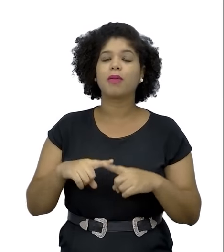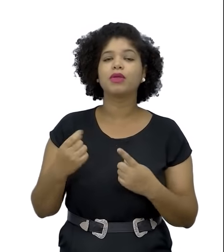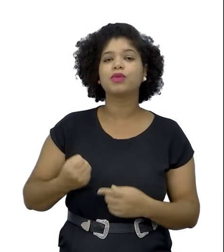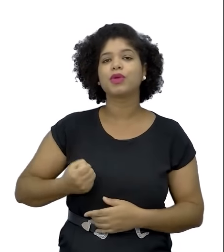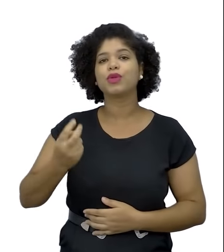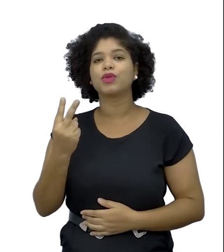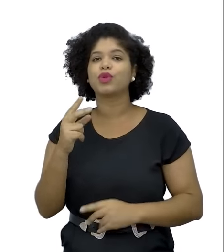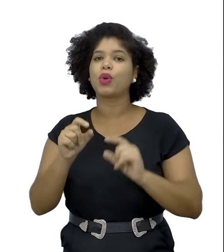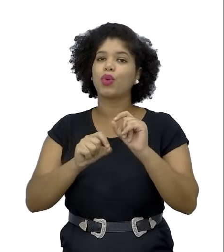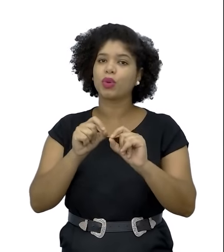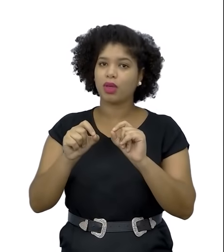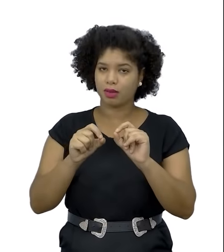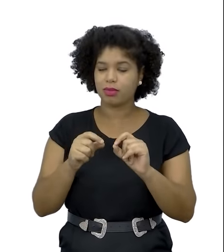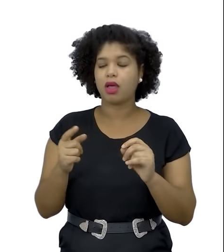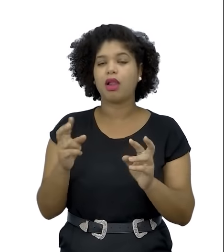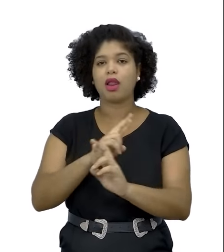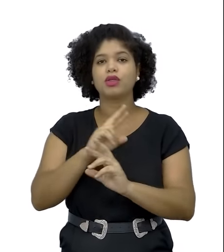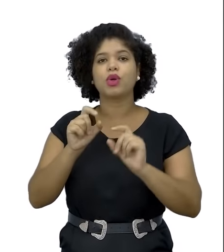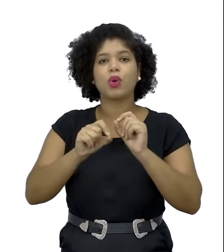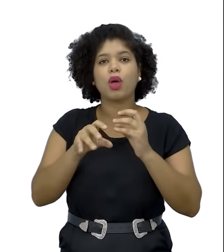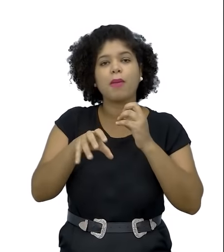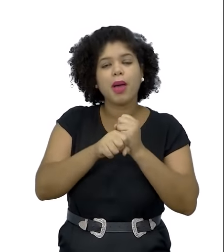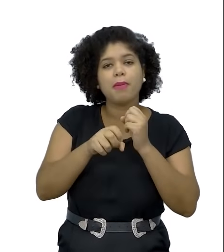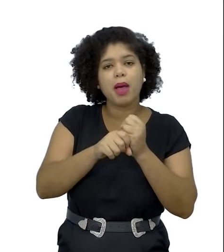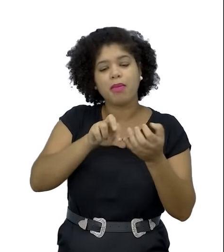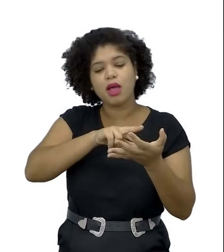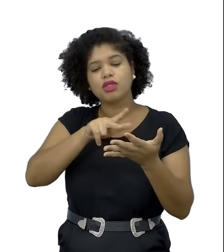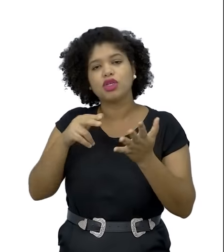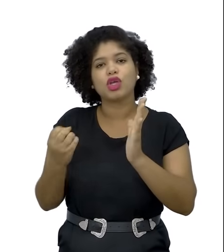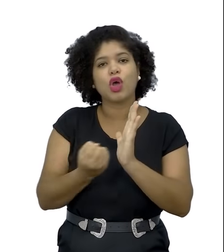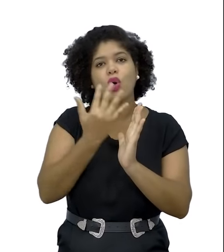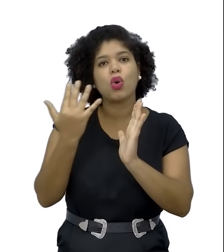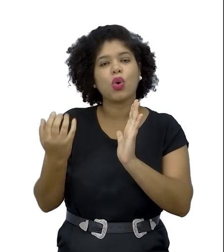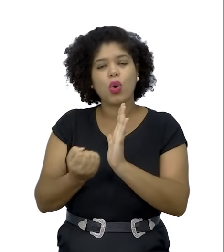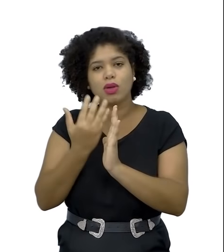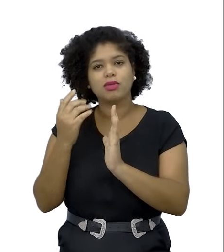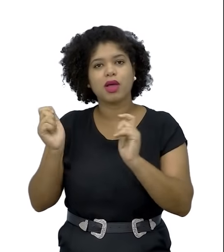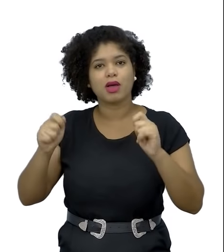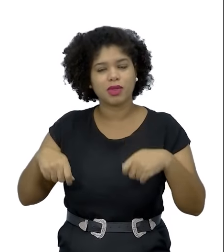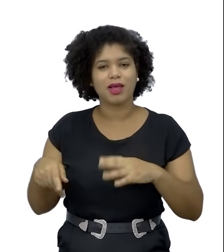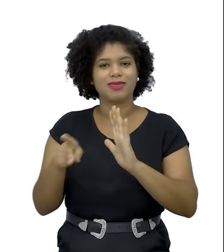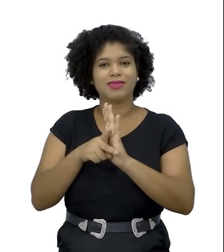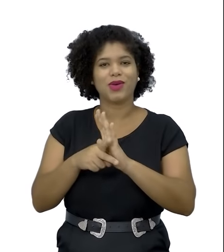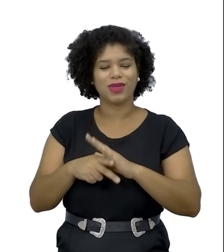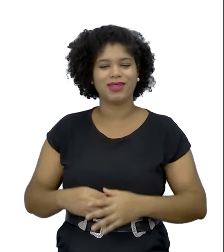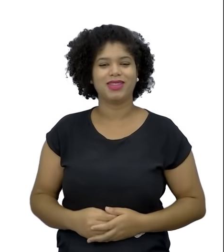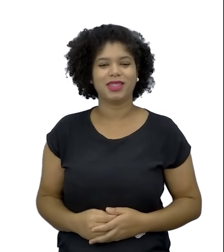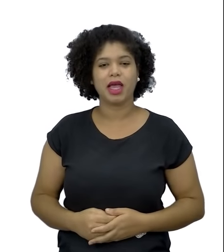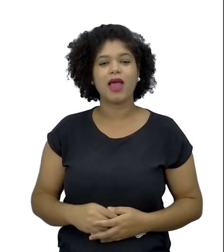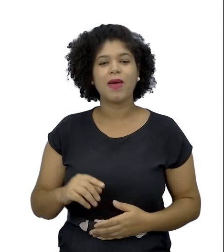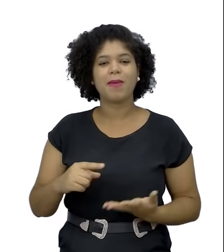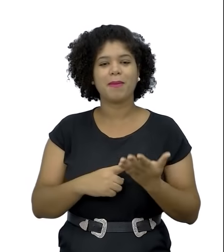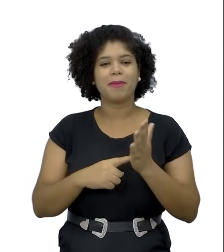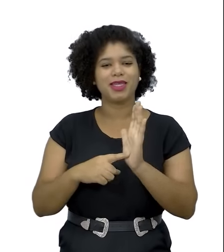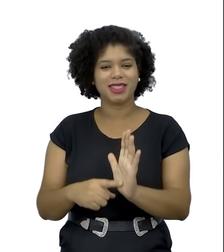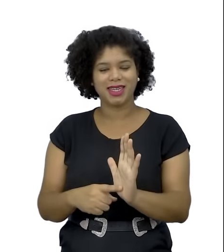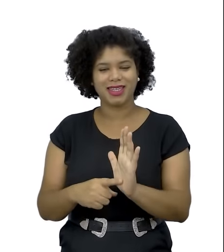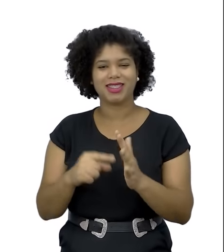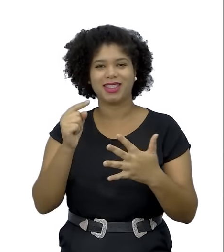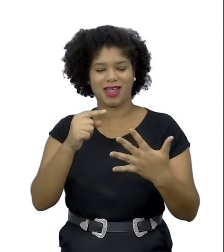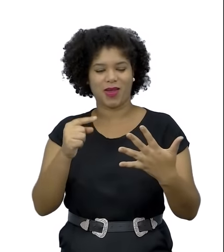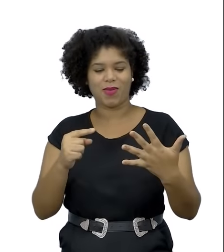2 também envolve a composição de quantidades. Só que neste caso é apresentado o todo